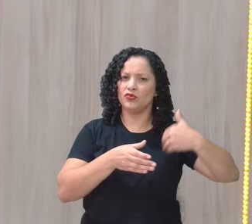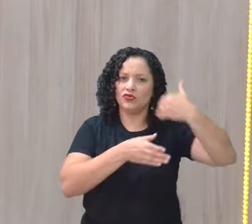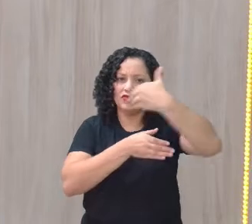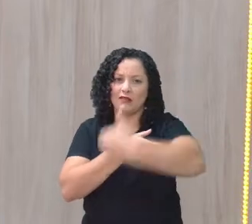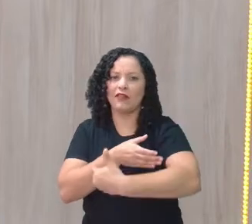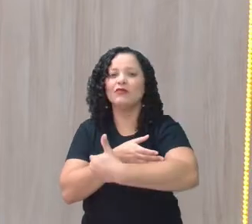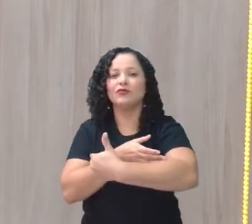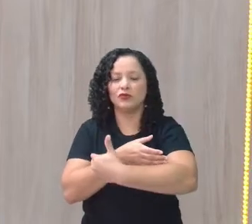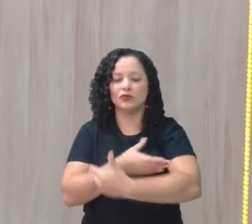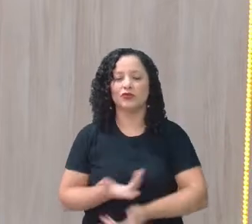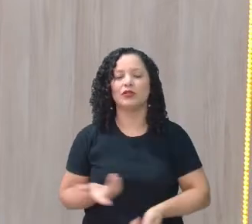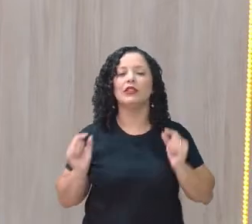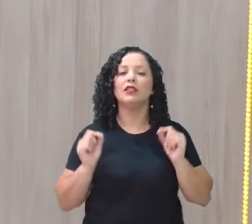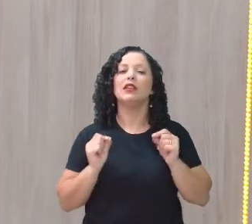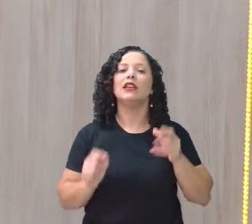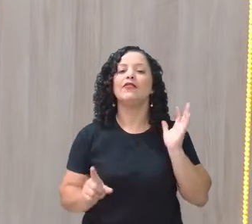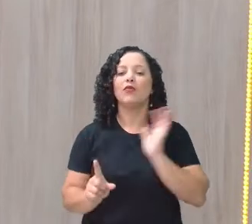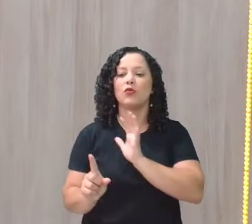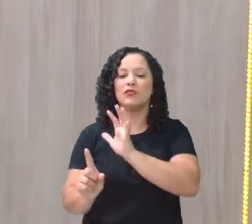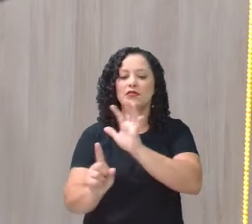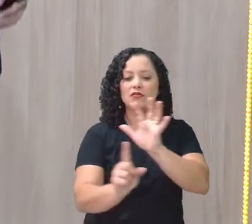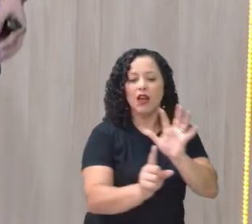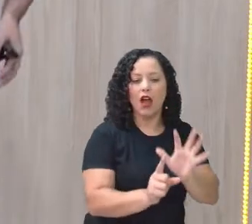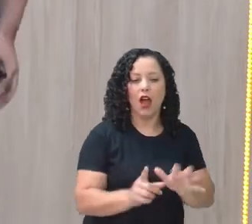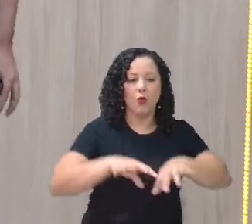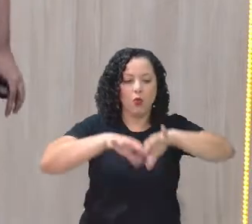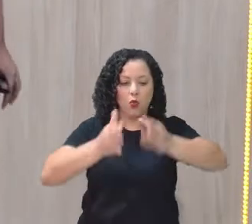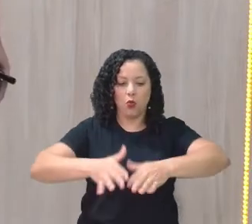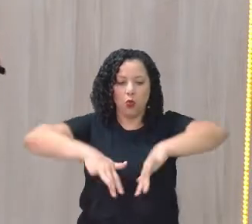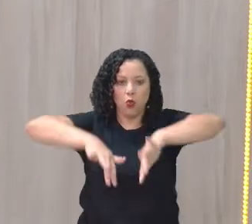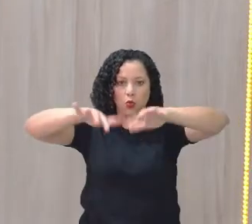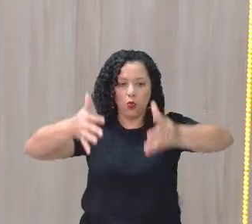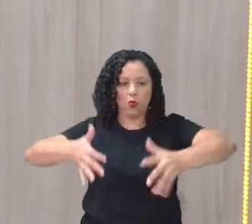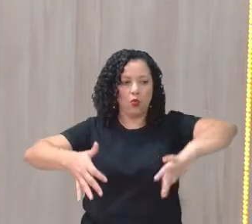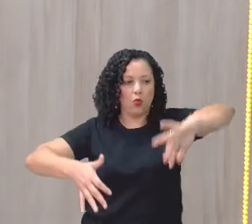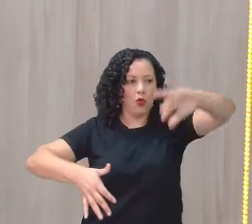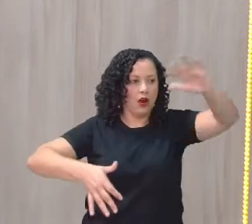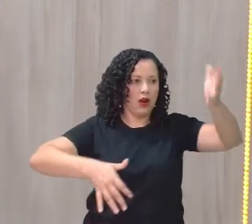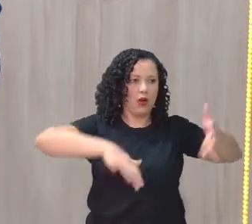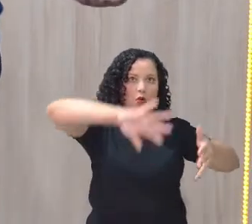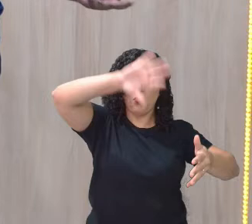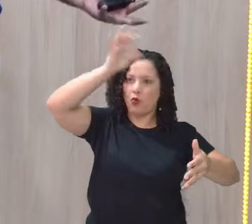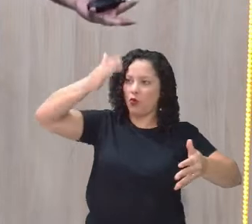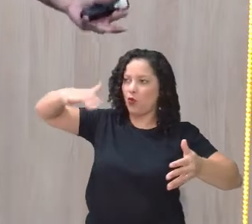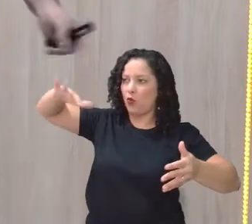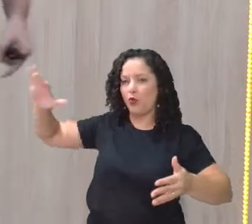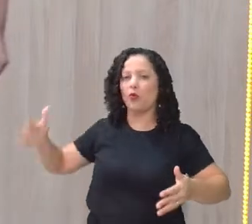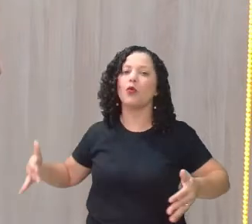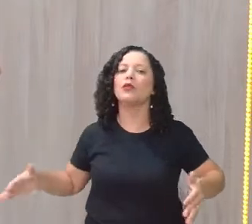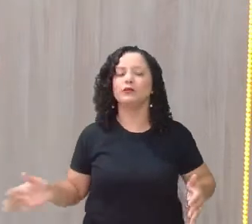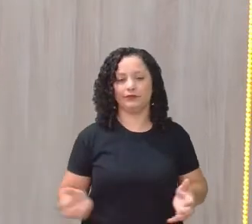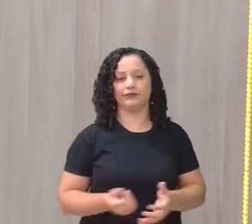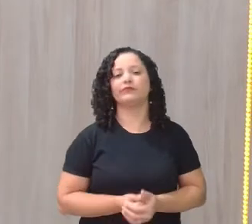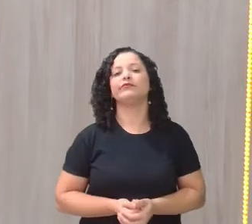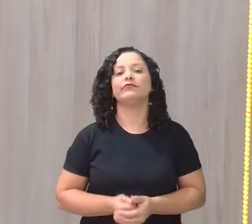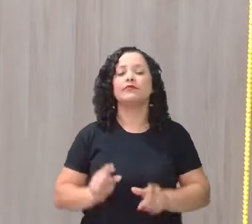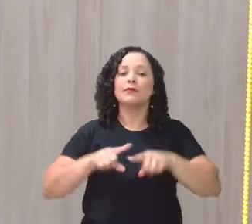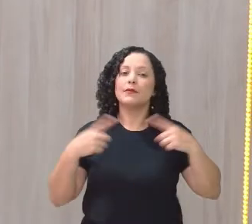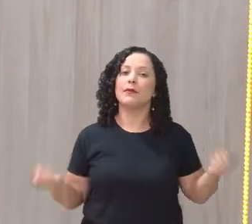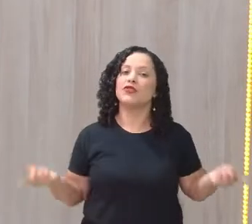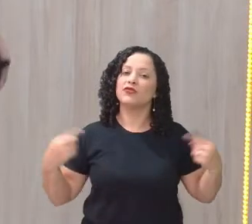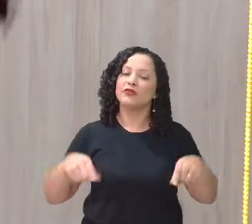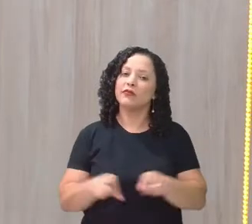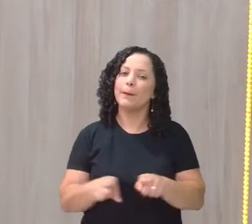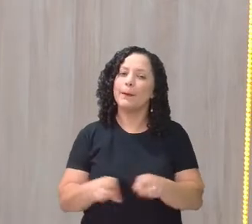externos, que vão atuar modelando o nosso relevo, os externos, e os formadores, os endógenos. Mas aí acabei recebendo